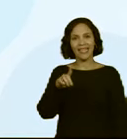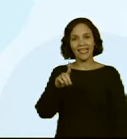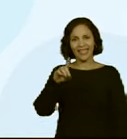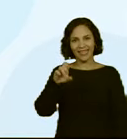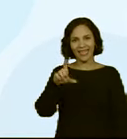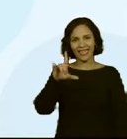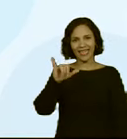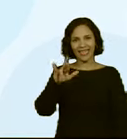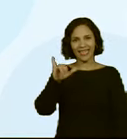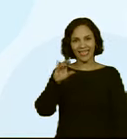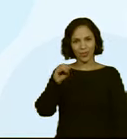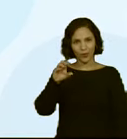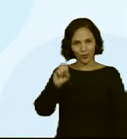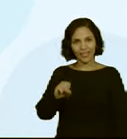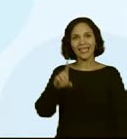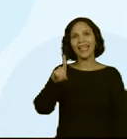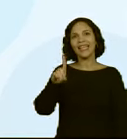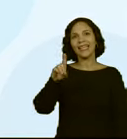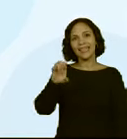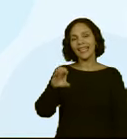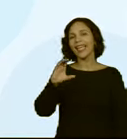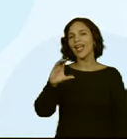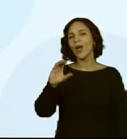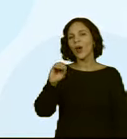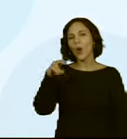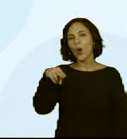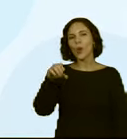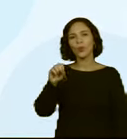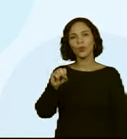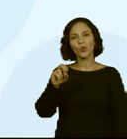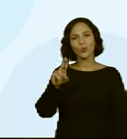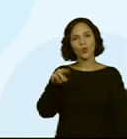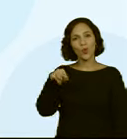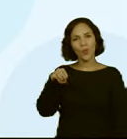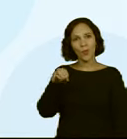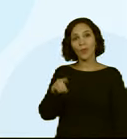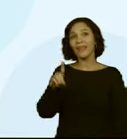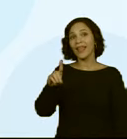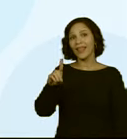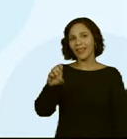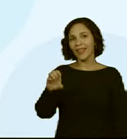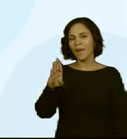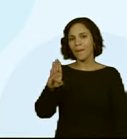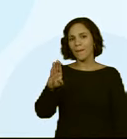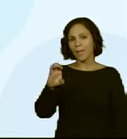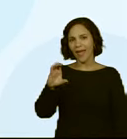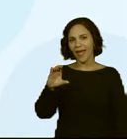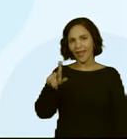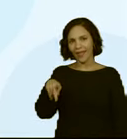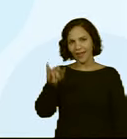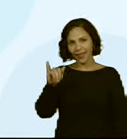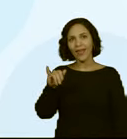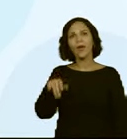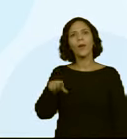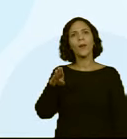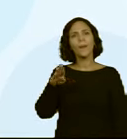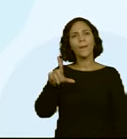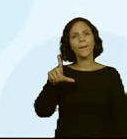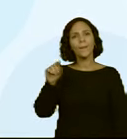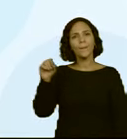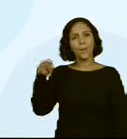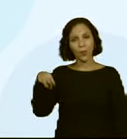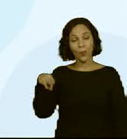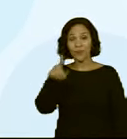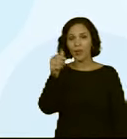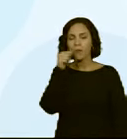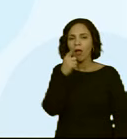que é uma garota jornalista E aí ela é Consumista ao extremo adora moda e